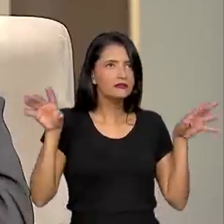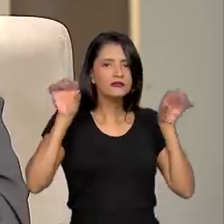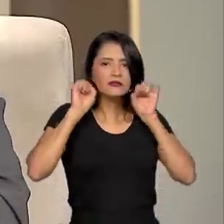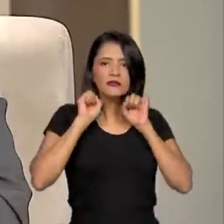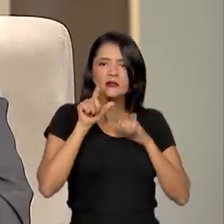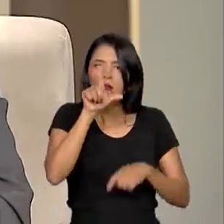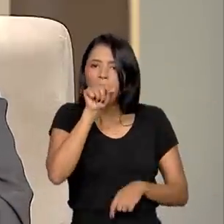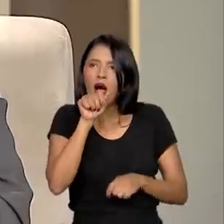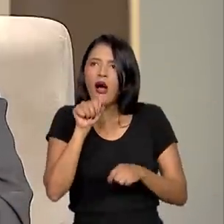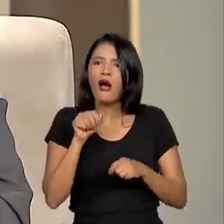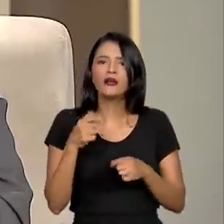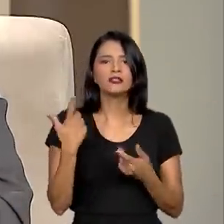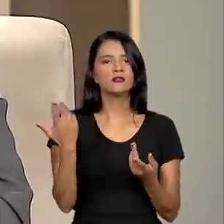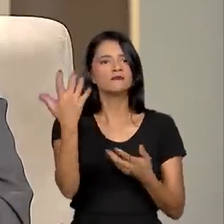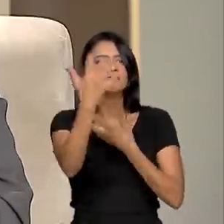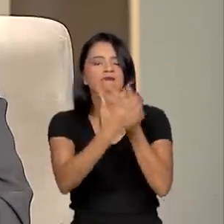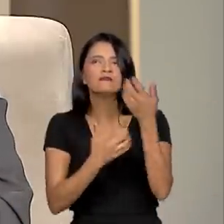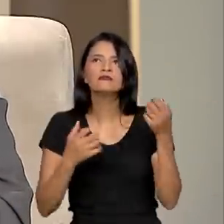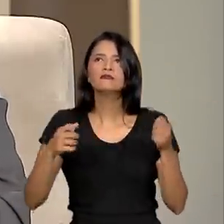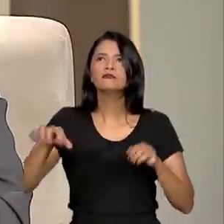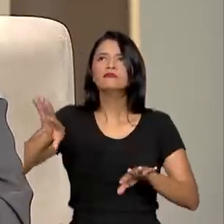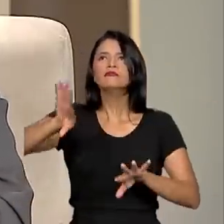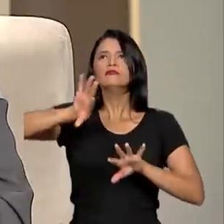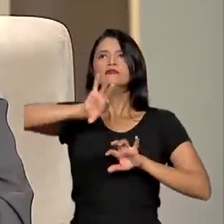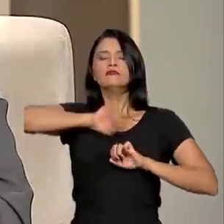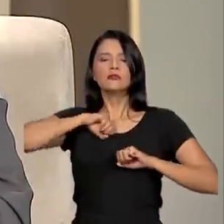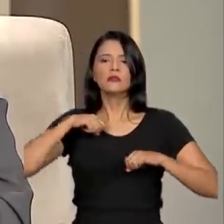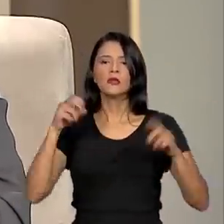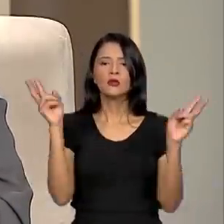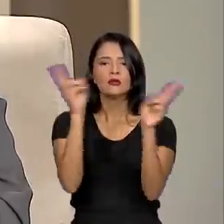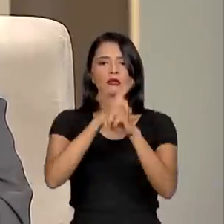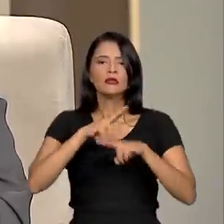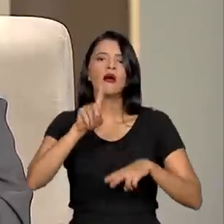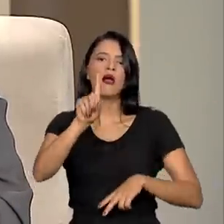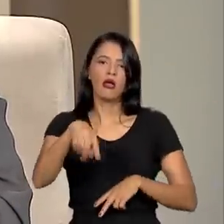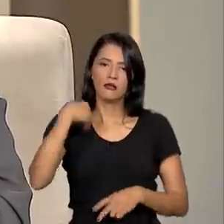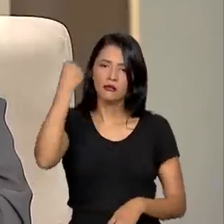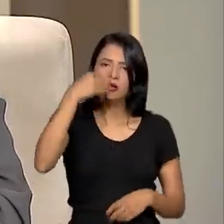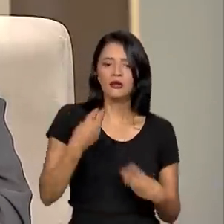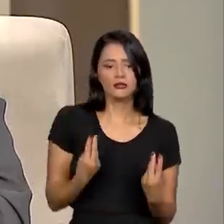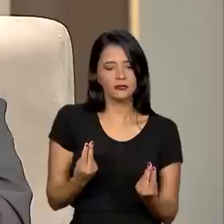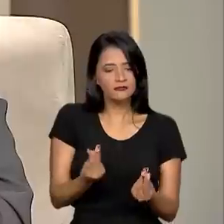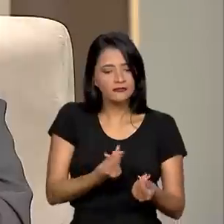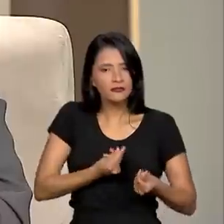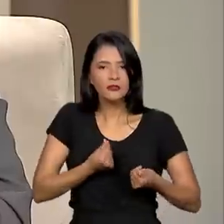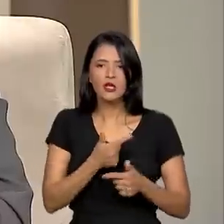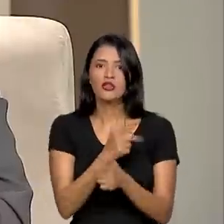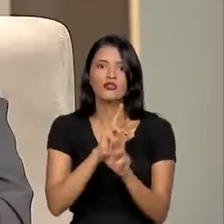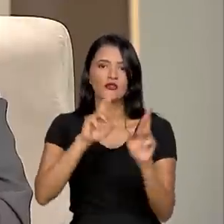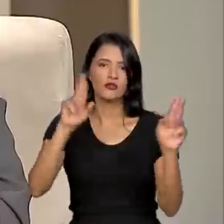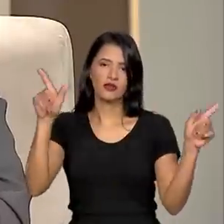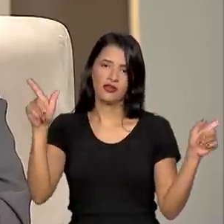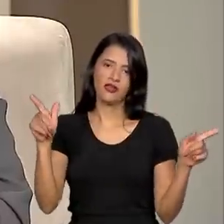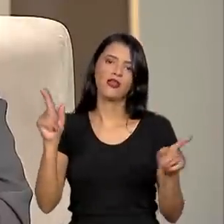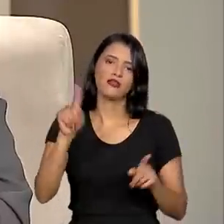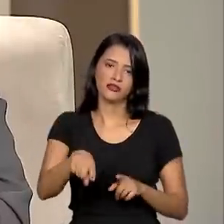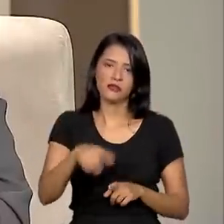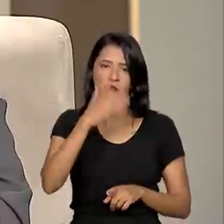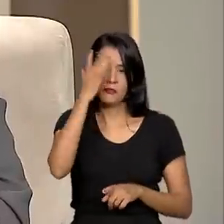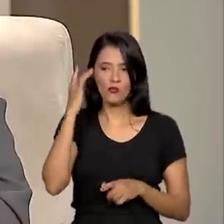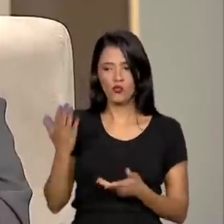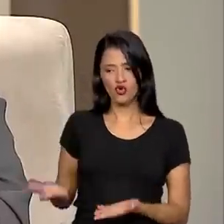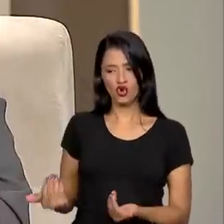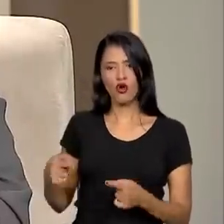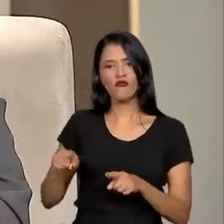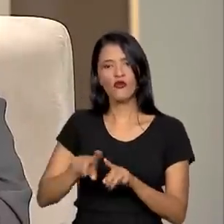sentindo a brisa. São experiências muito, muito, muito sensíveis e que dão uma outra conotação para uma juventude que